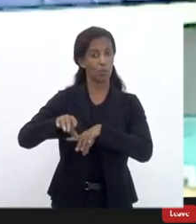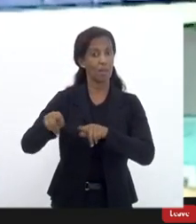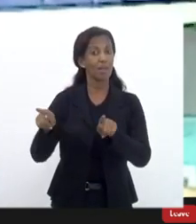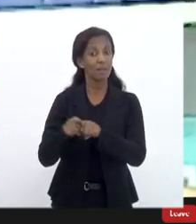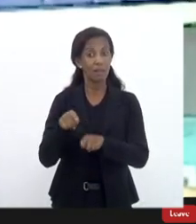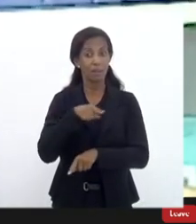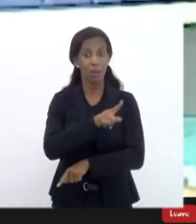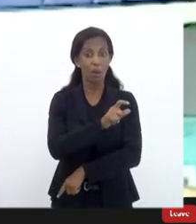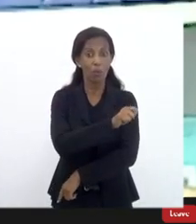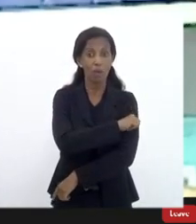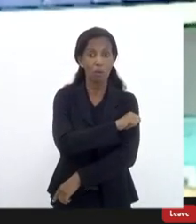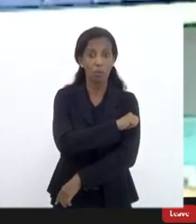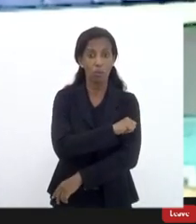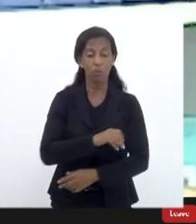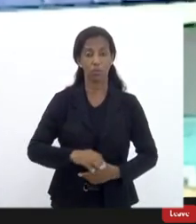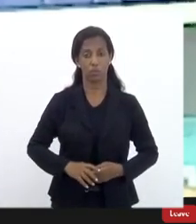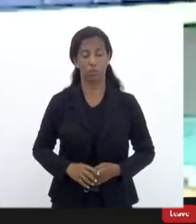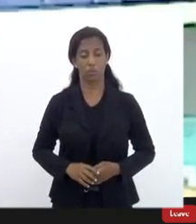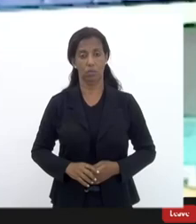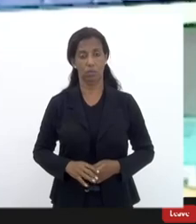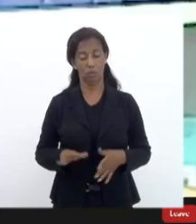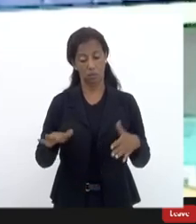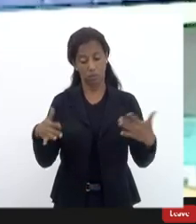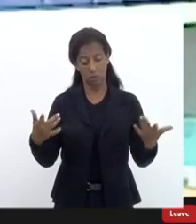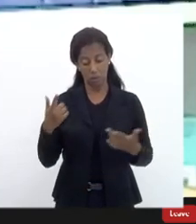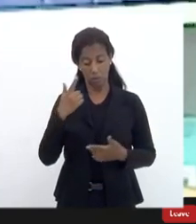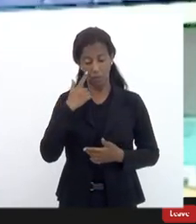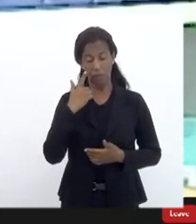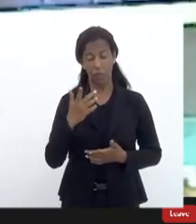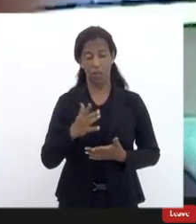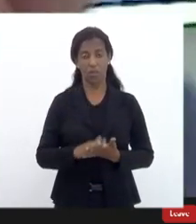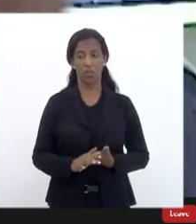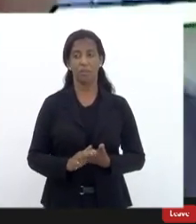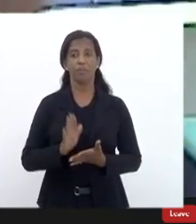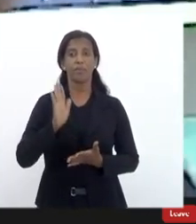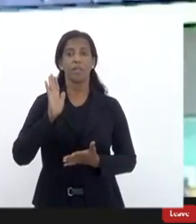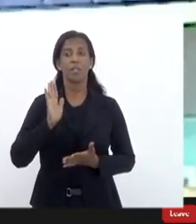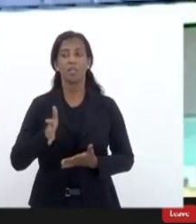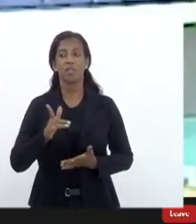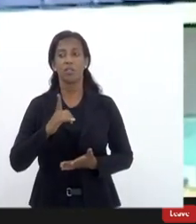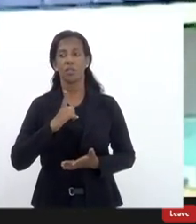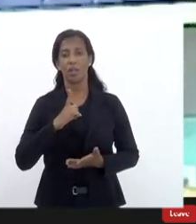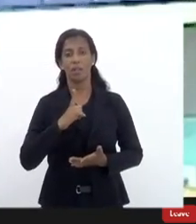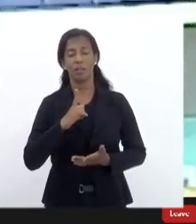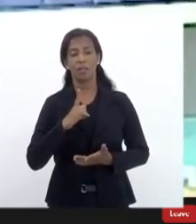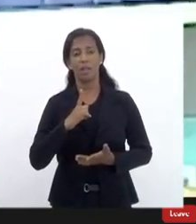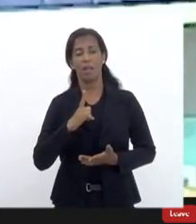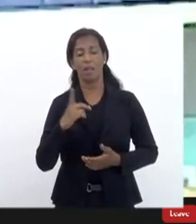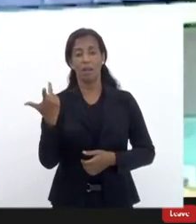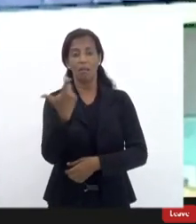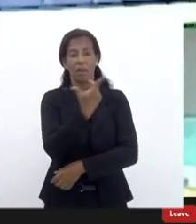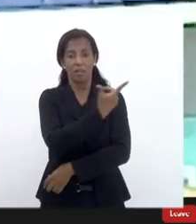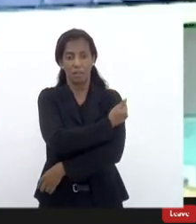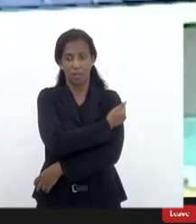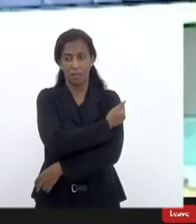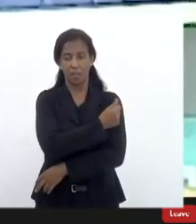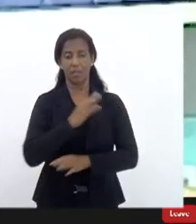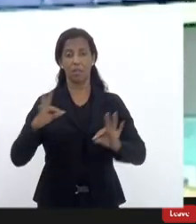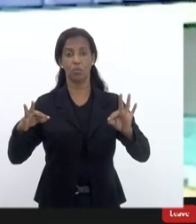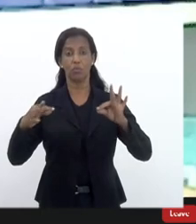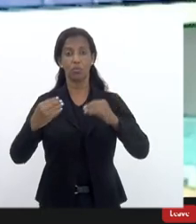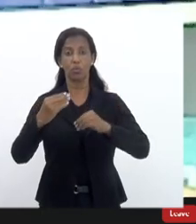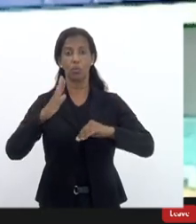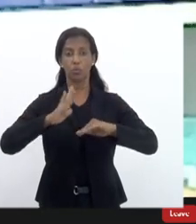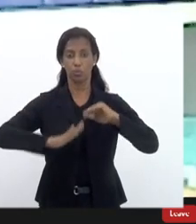jovens. Então, veja, se já está previsto a vacinação de todos